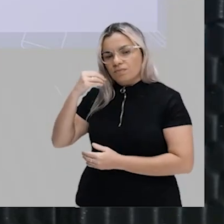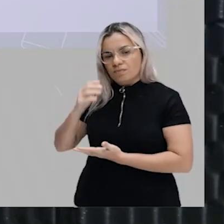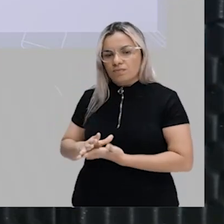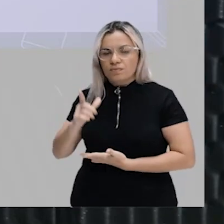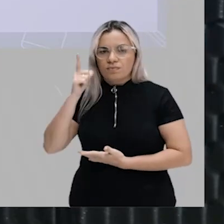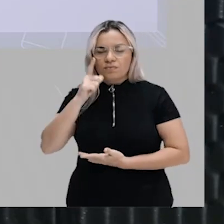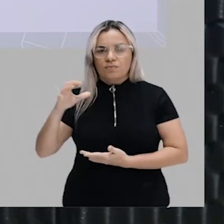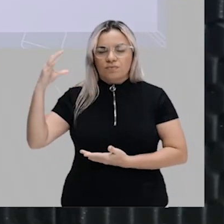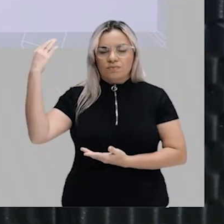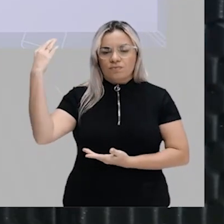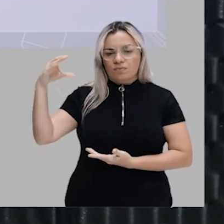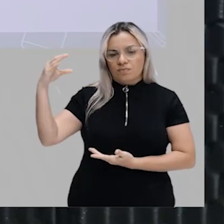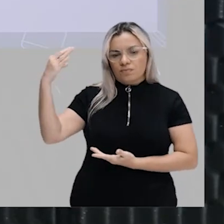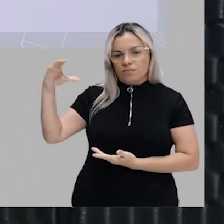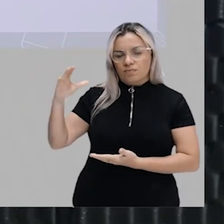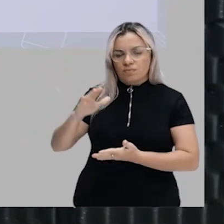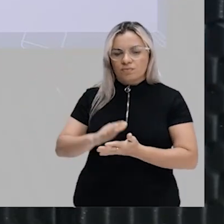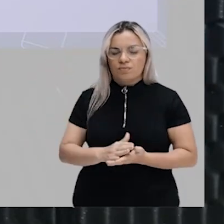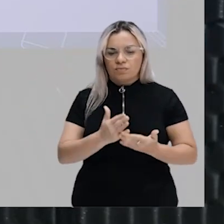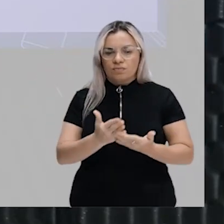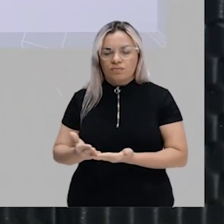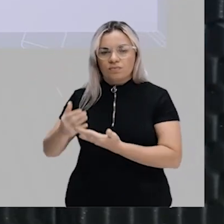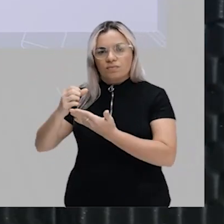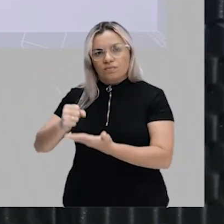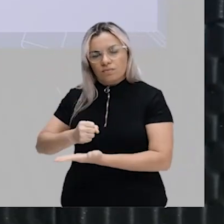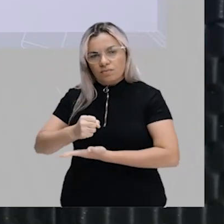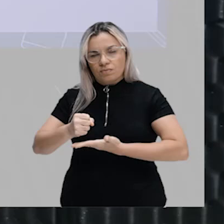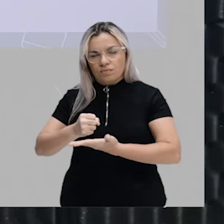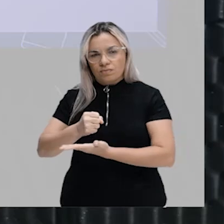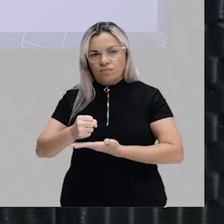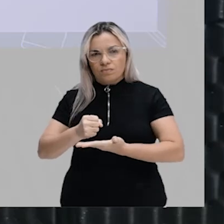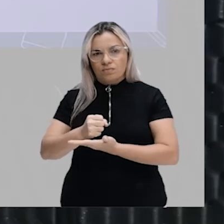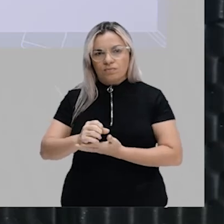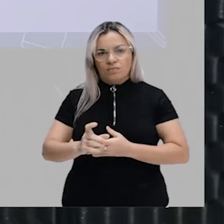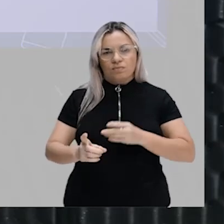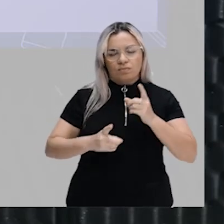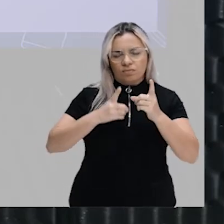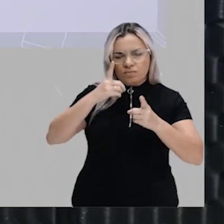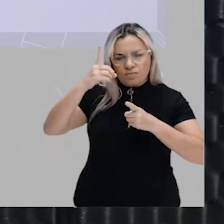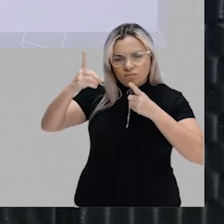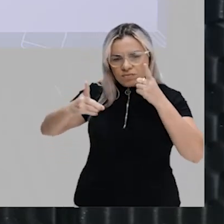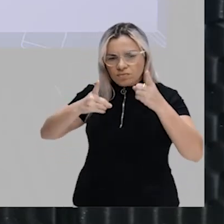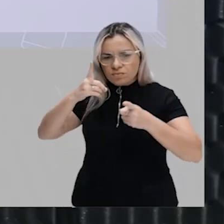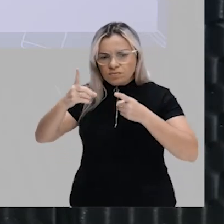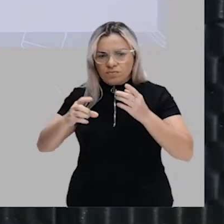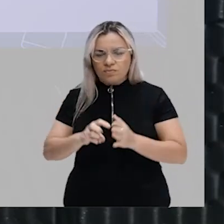também lançar as bases para que se criasse